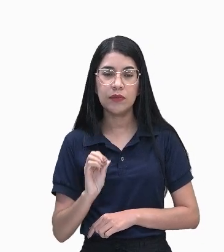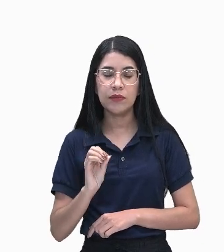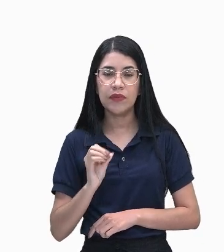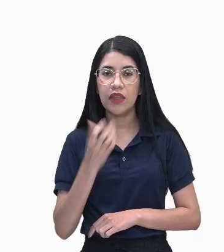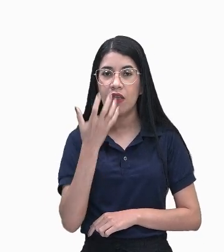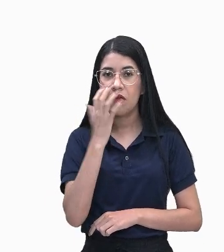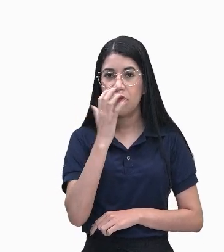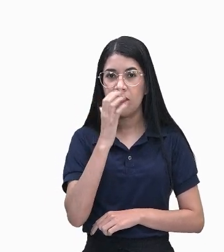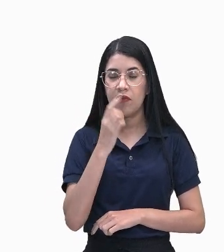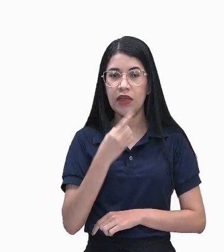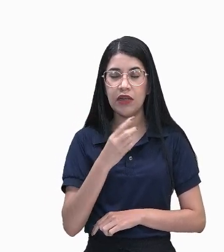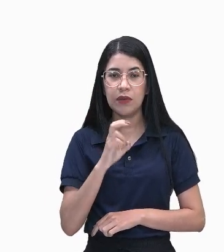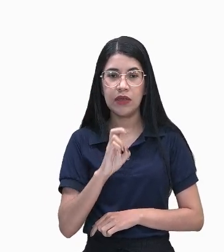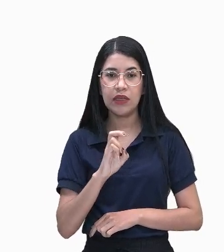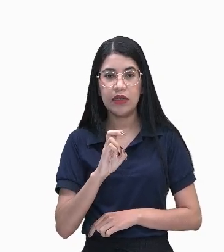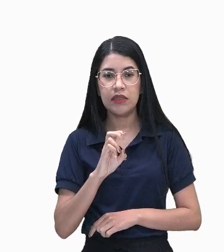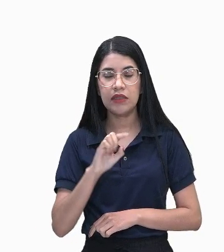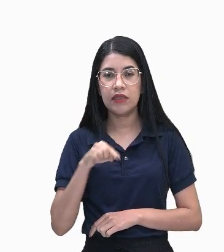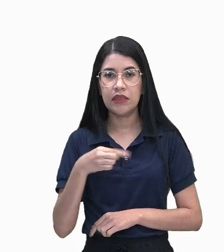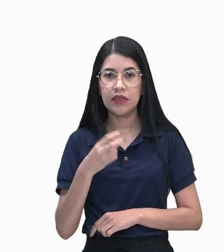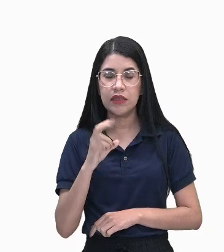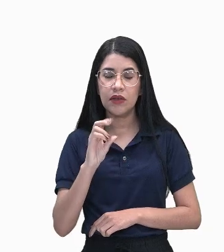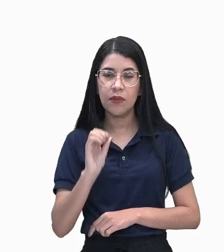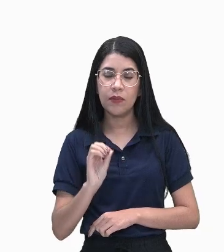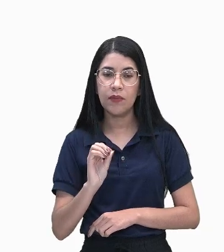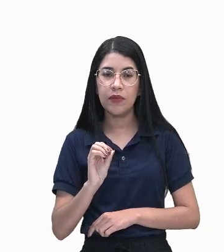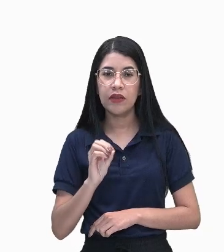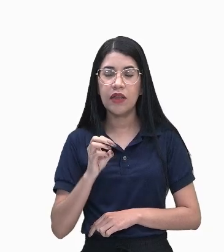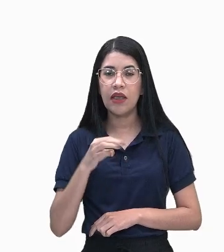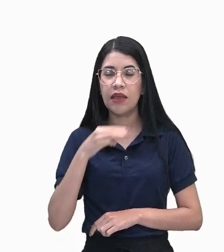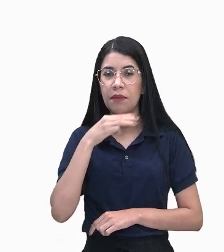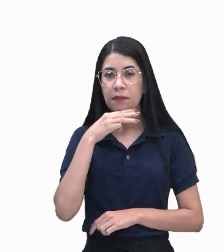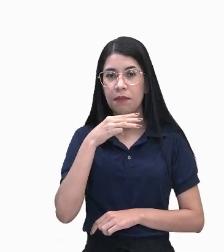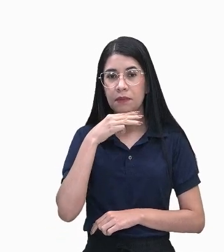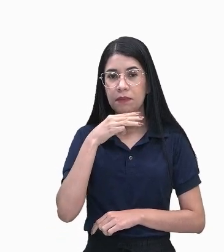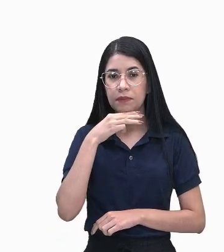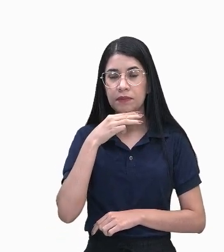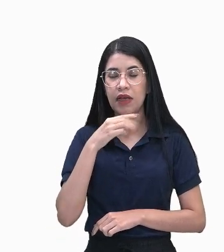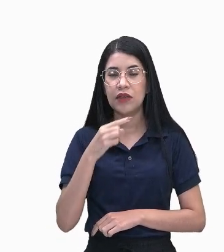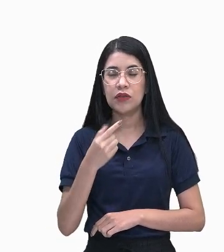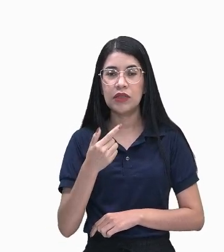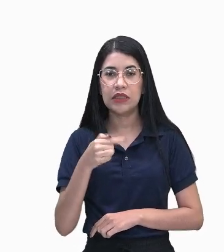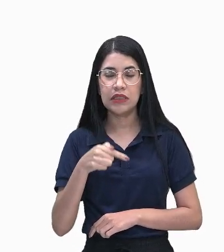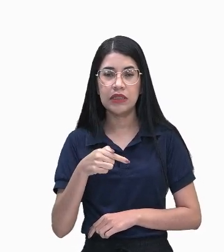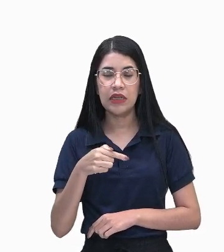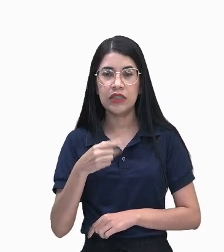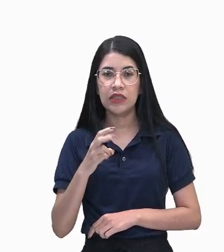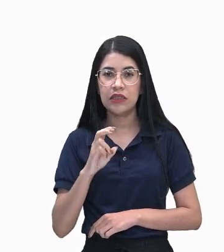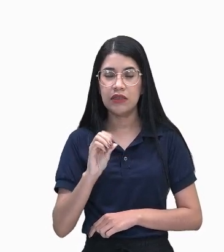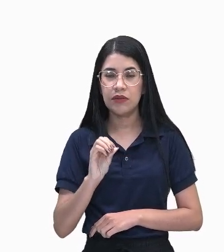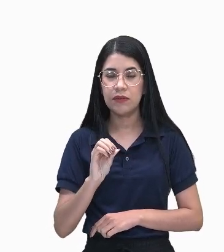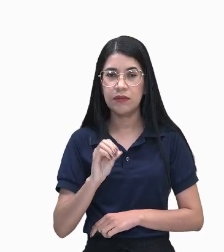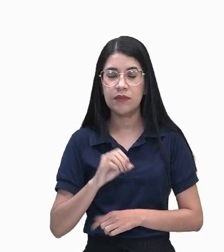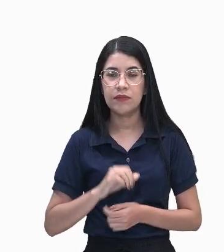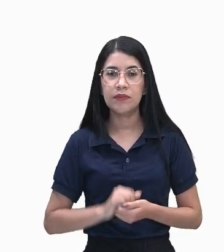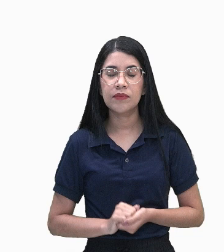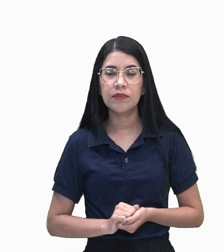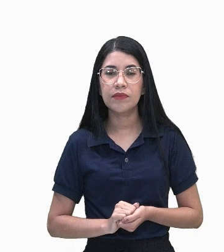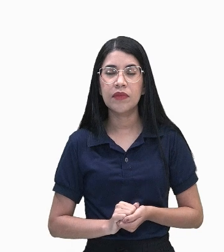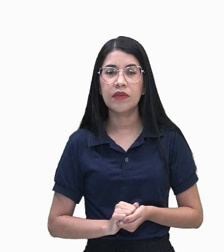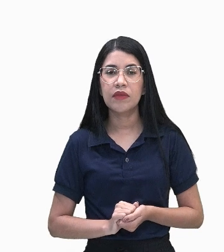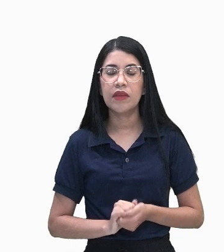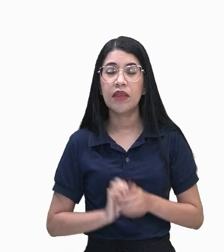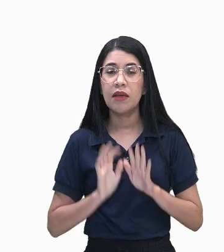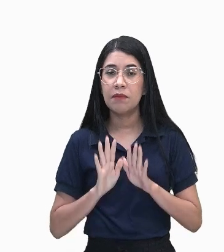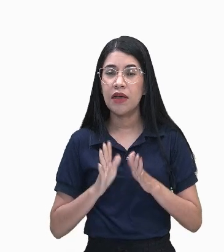R$ 15,50, e no mês de março passou a custar R$ 17,50. Mas o que eu quero